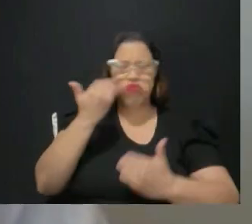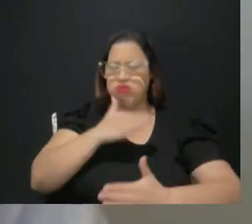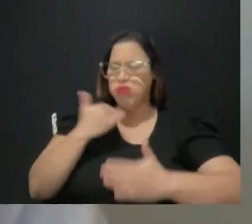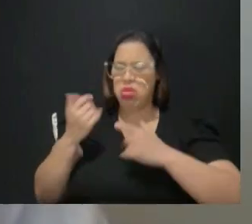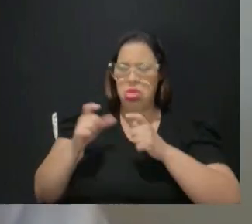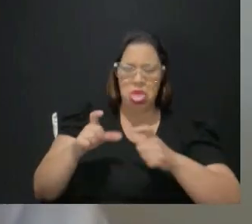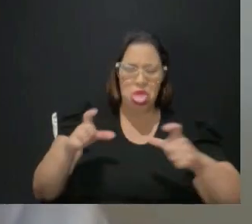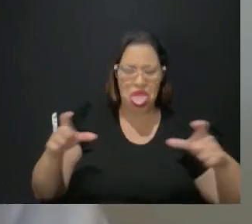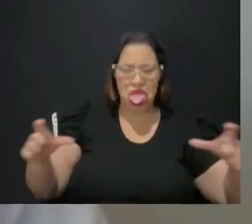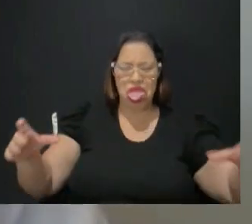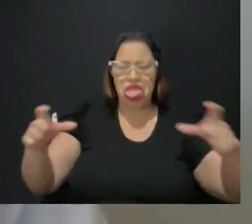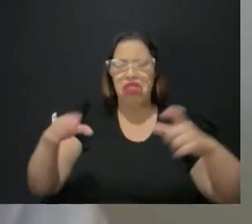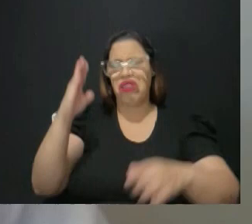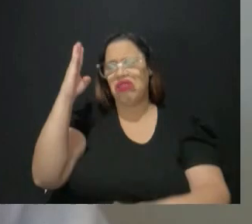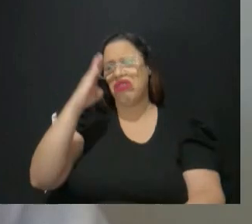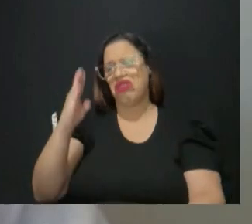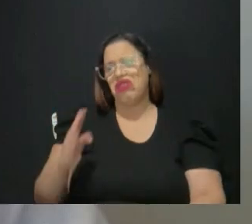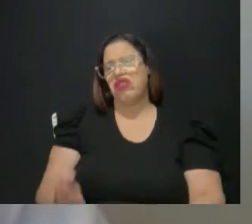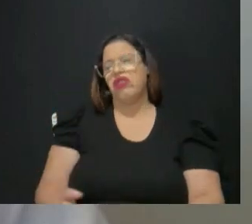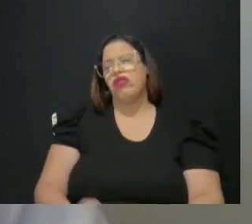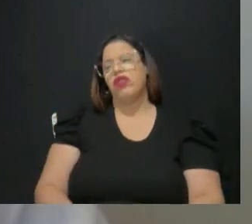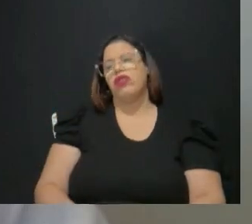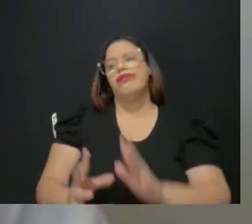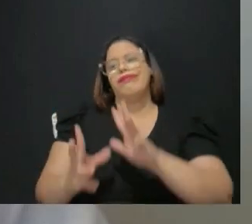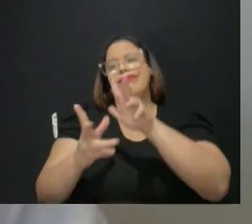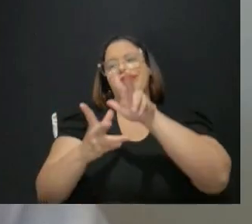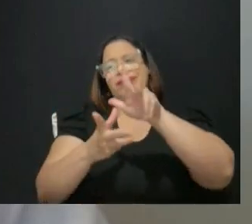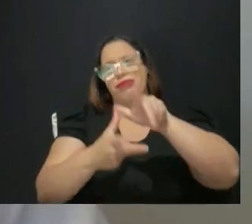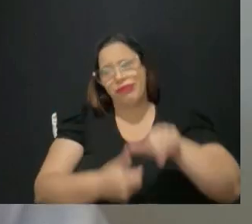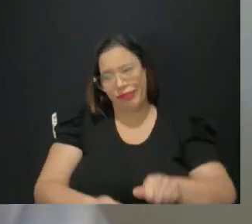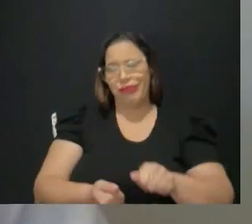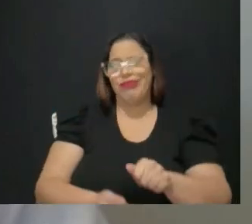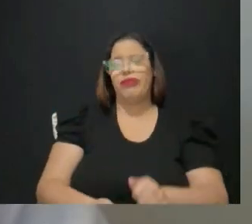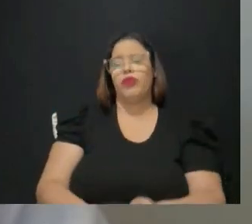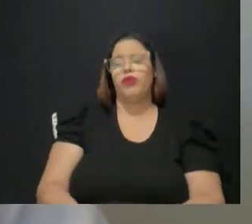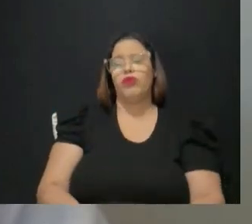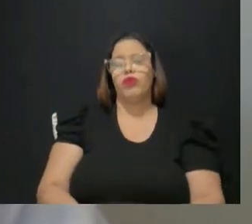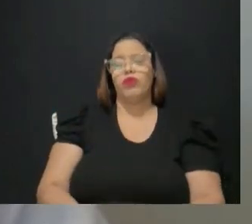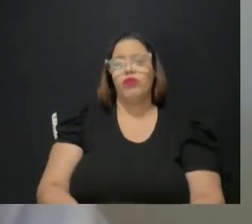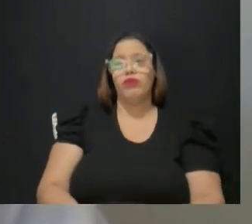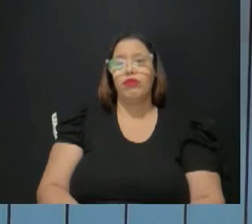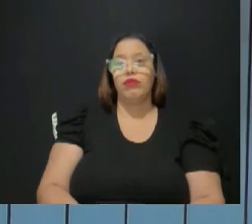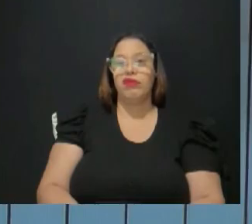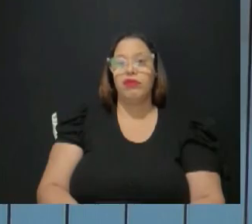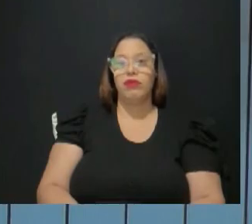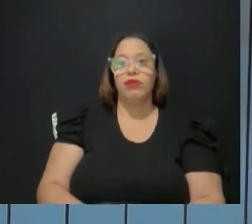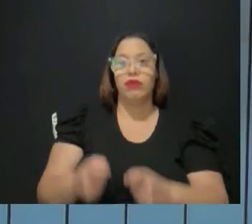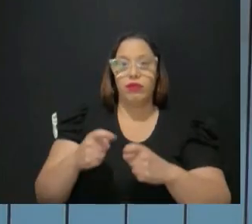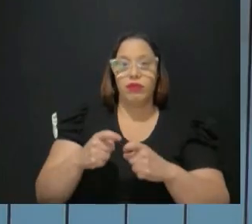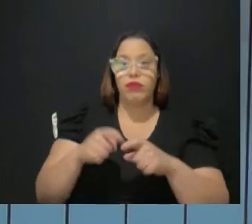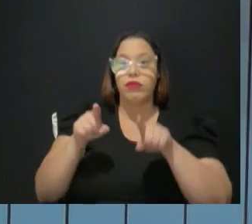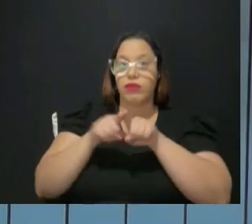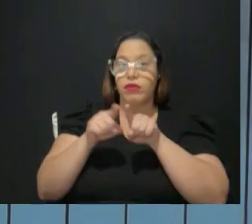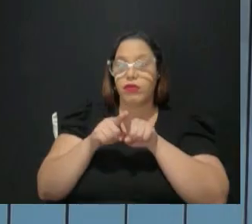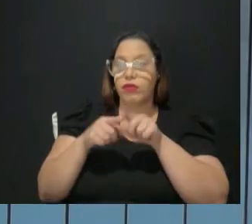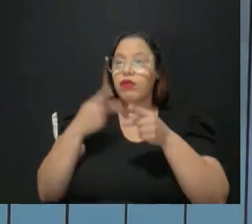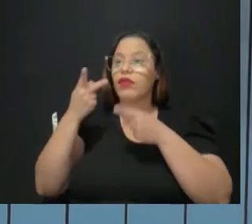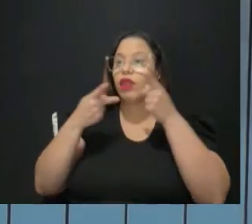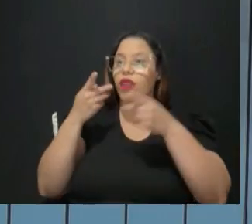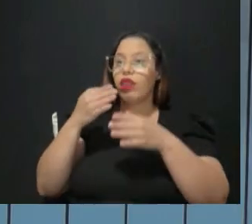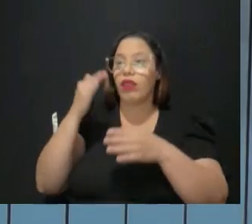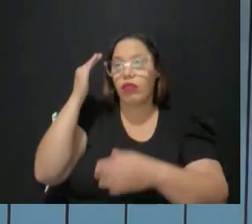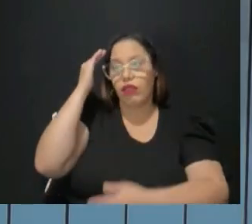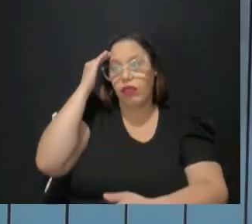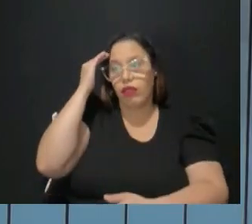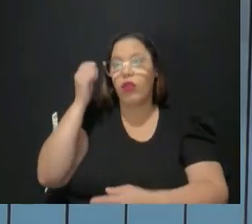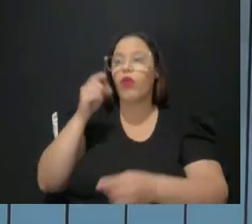de milhares de brasileiros e milhares de seres humanos ao redor do mundo. Doutor, também eu gostaria de saber, né,